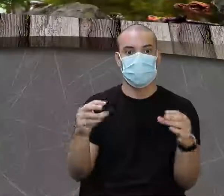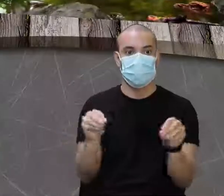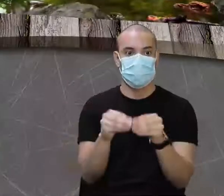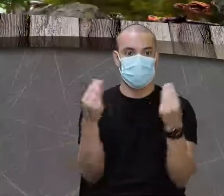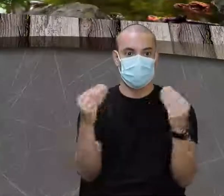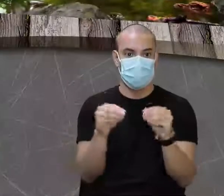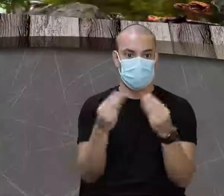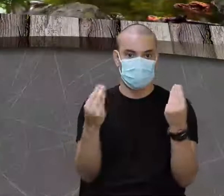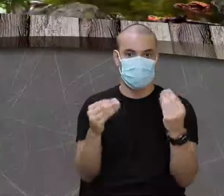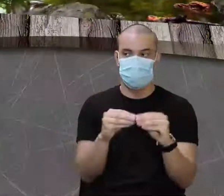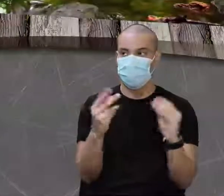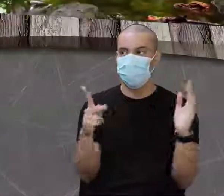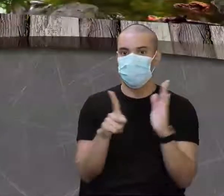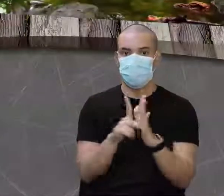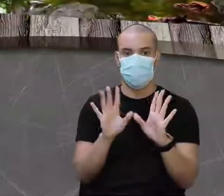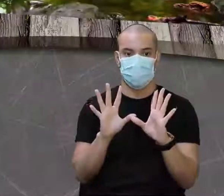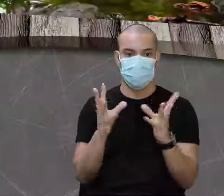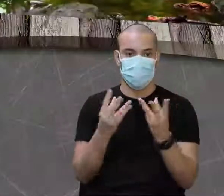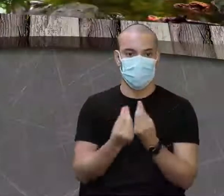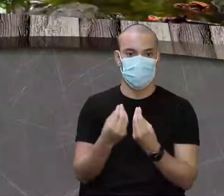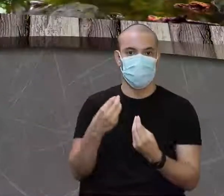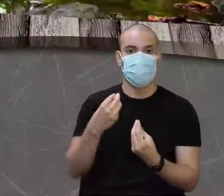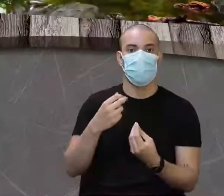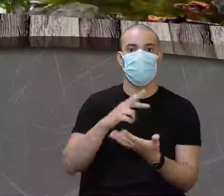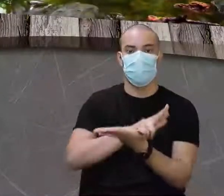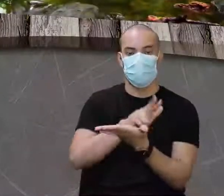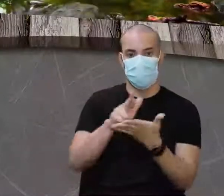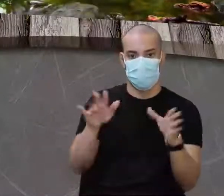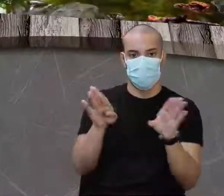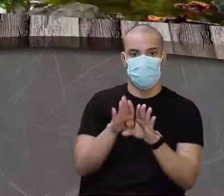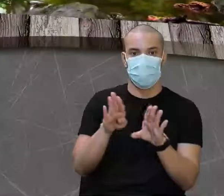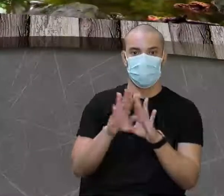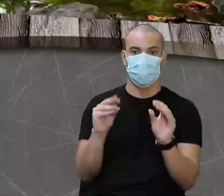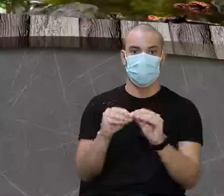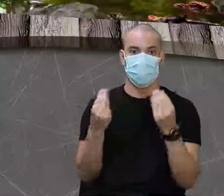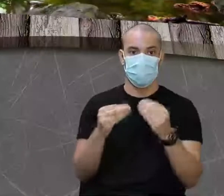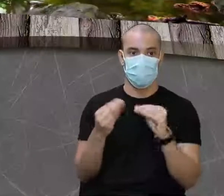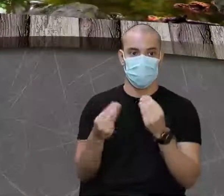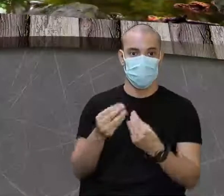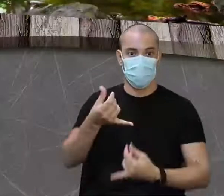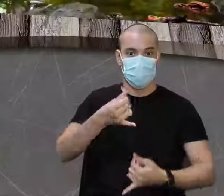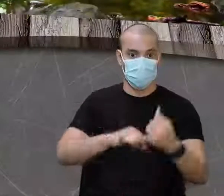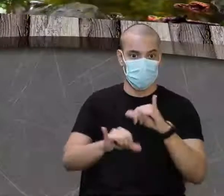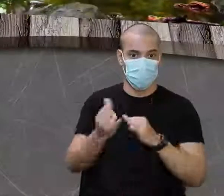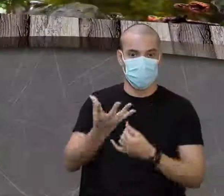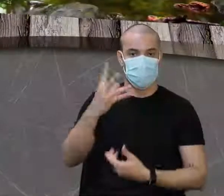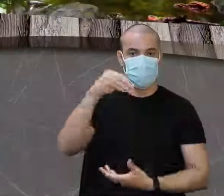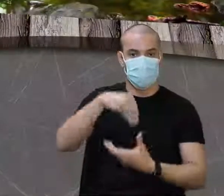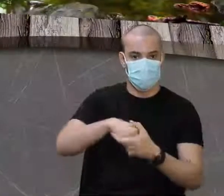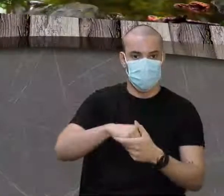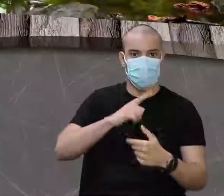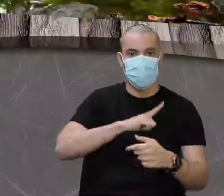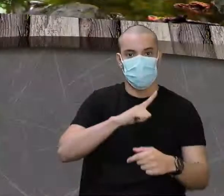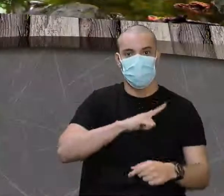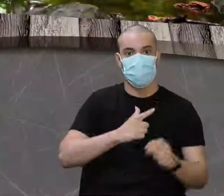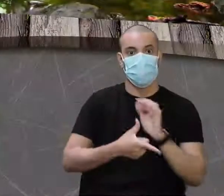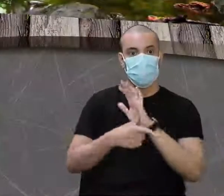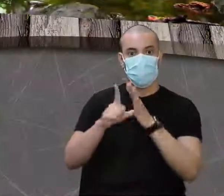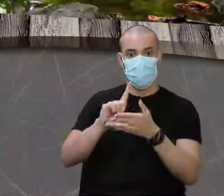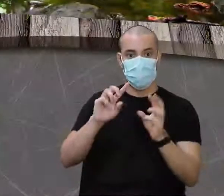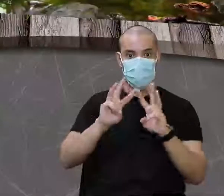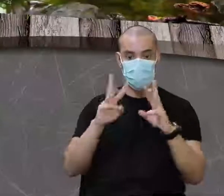de moléculas, quebras de partículas químicas que estavam compondo uma matéria